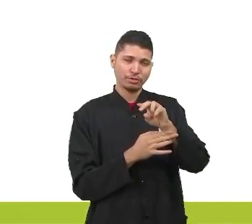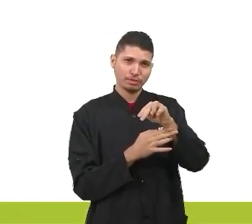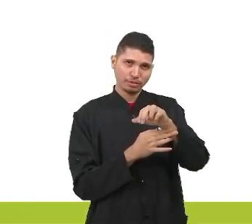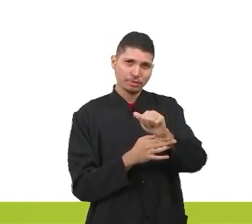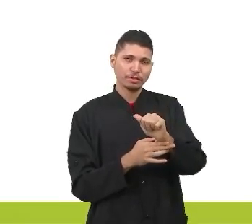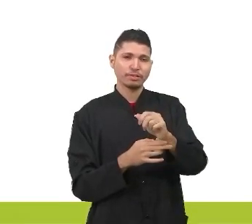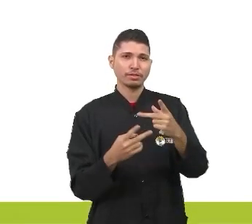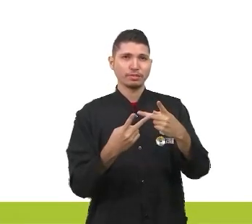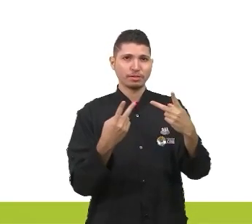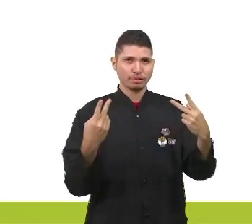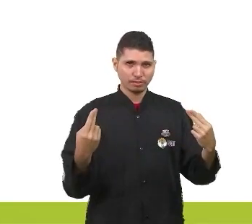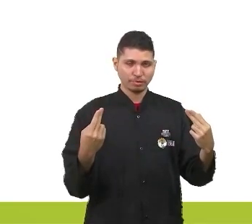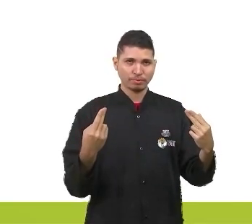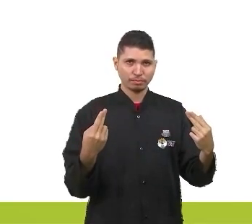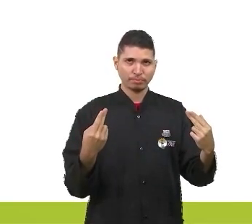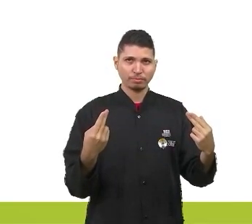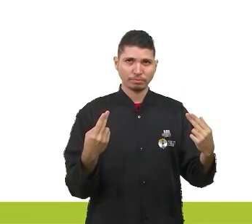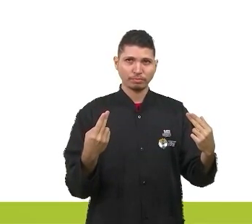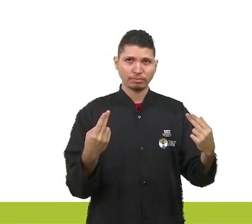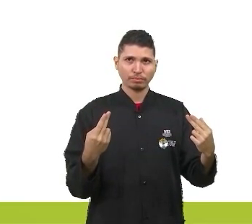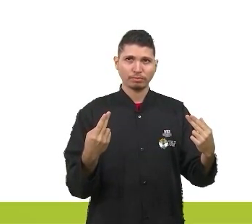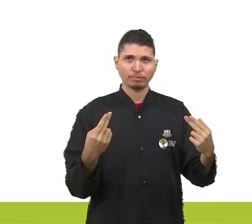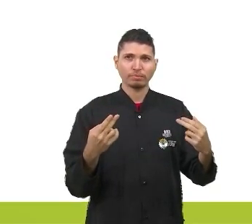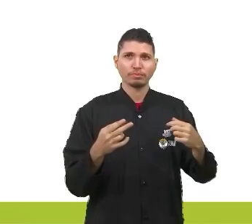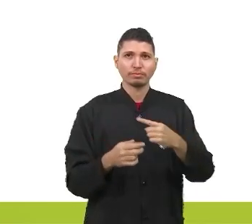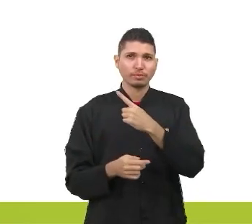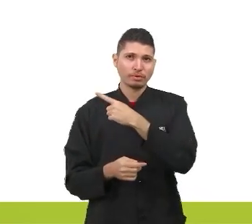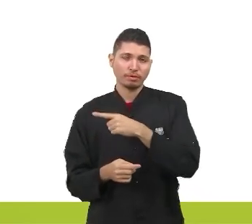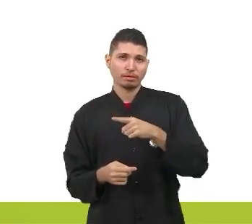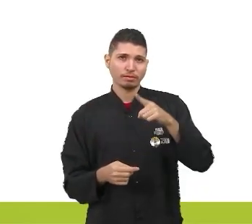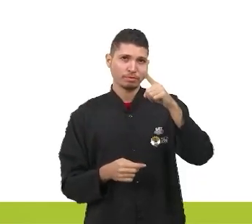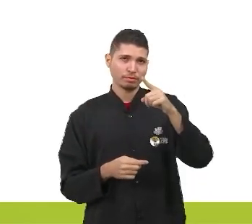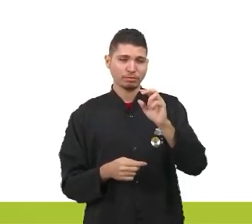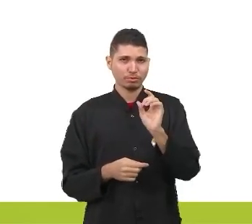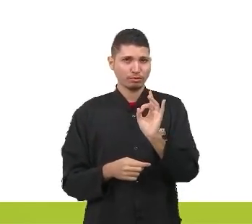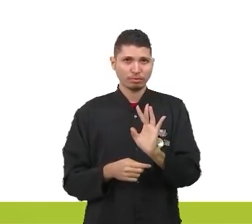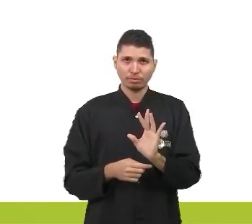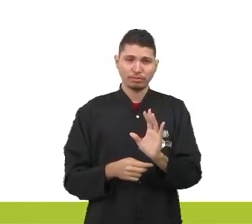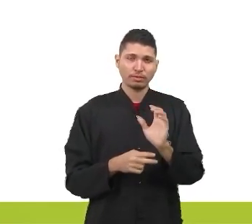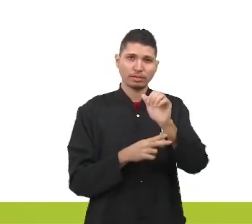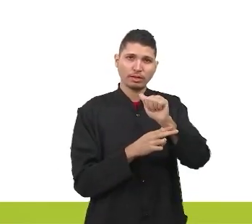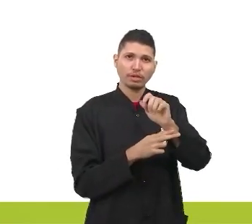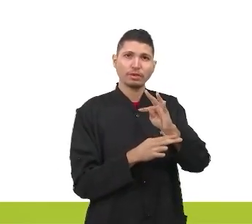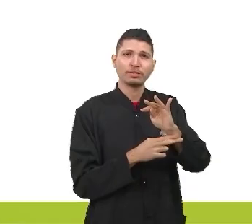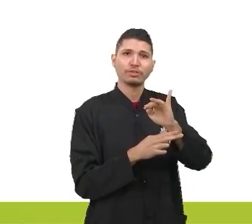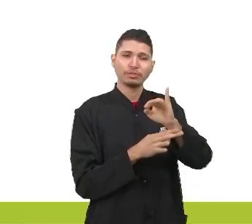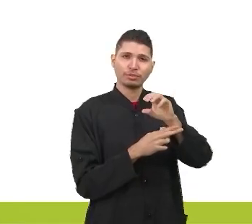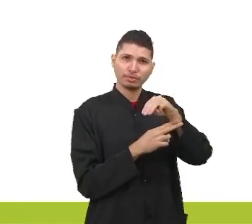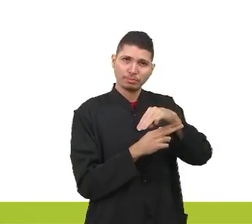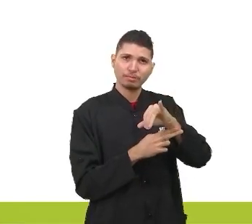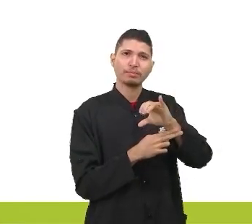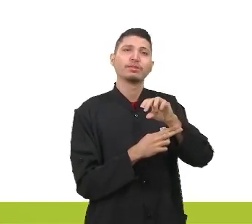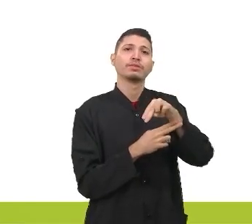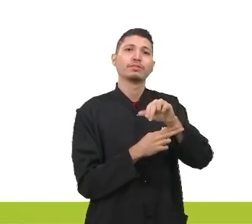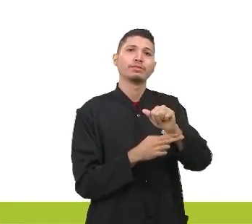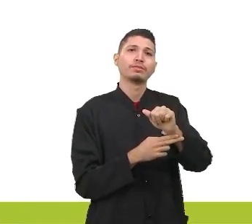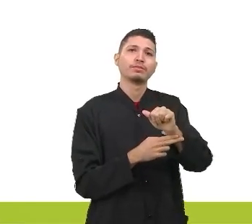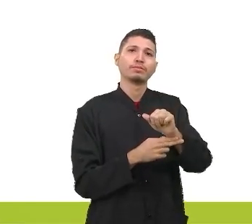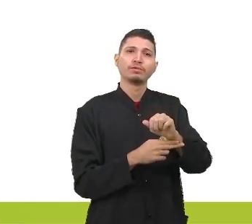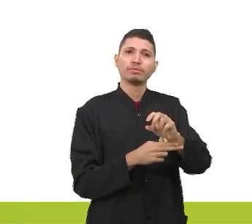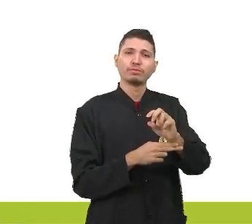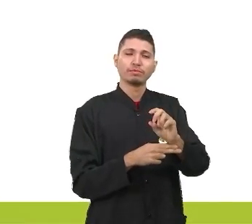tem no RNA. E a timina só tem no